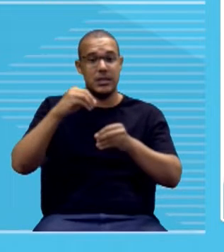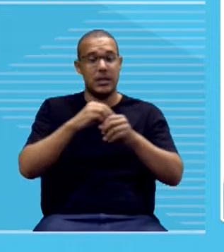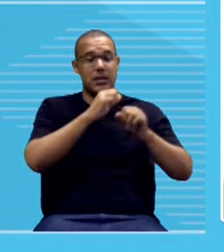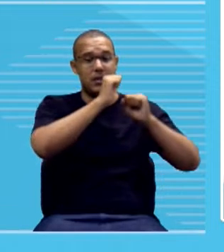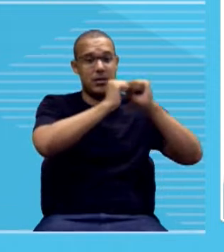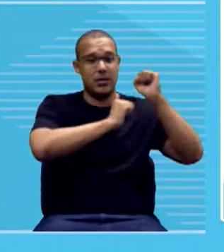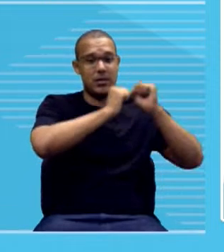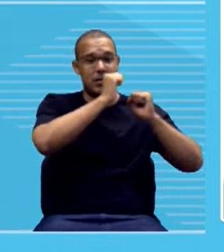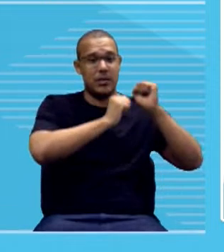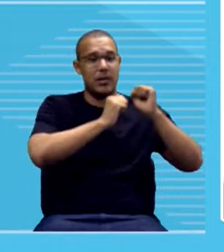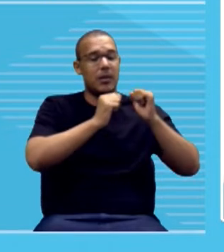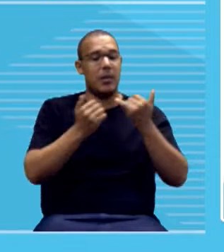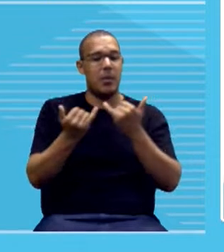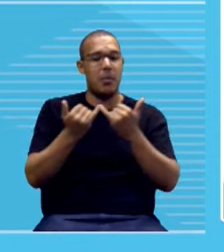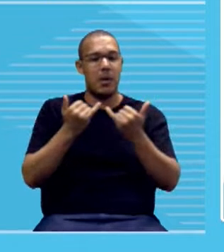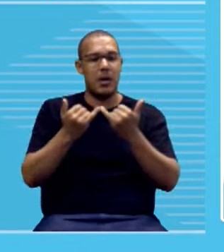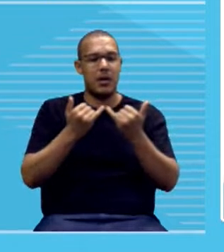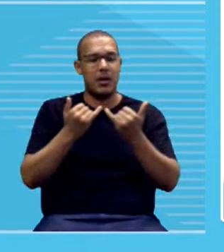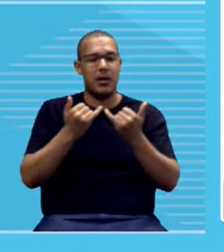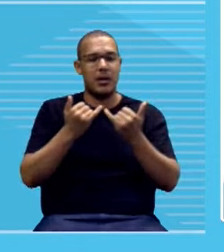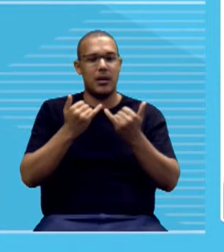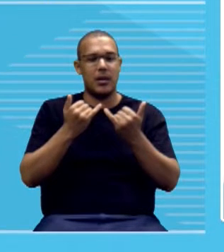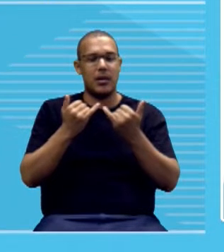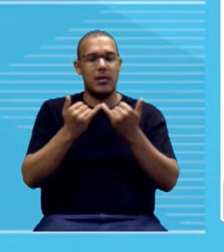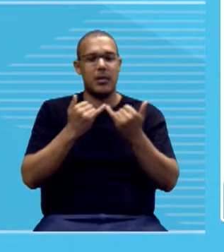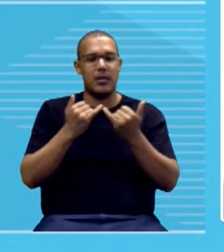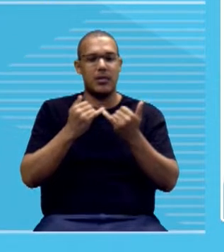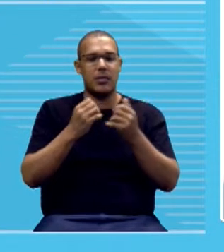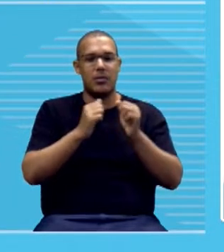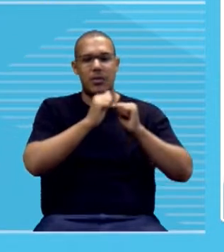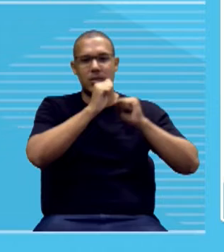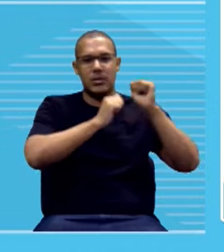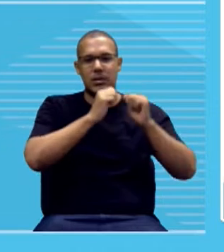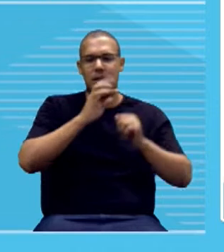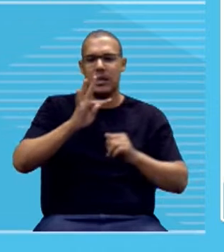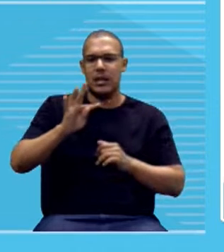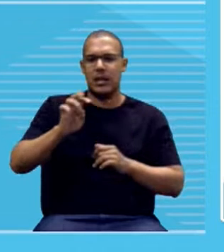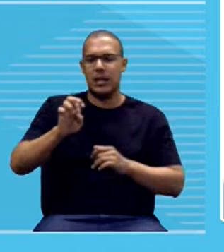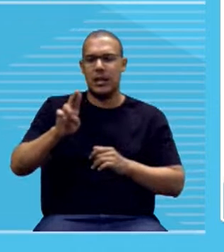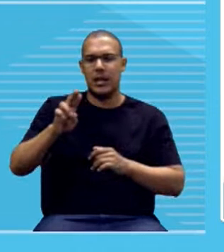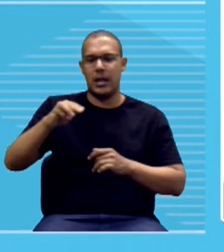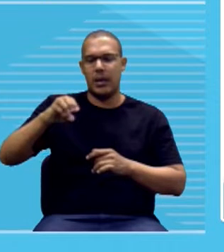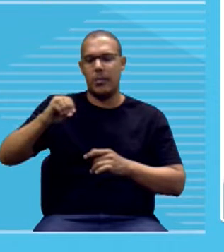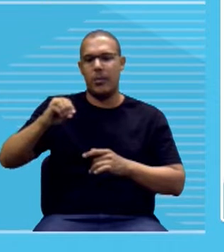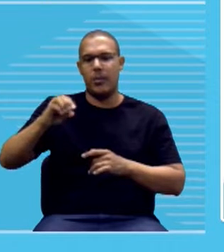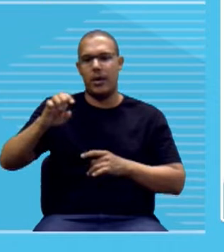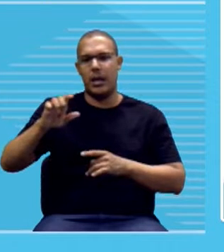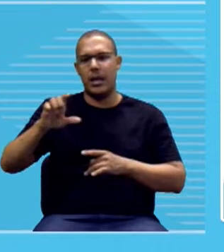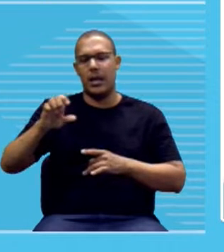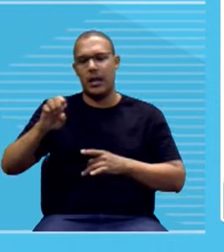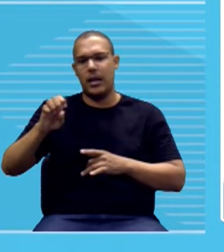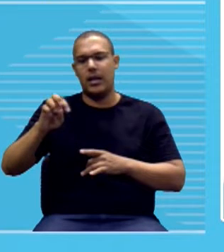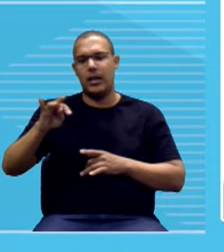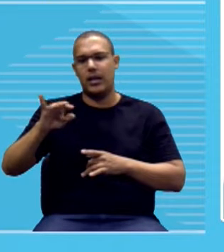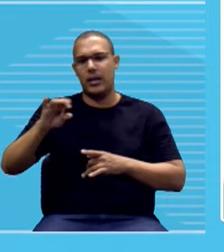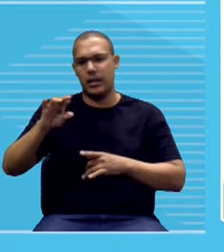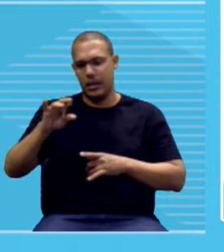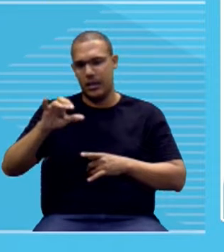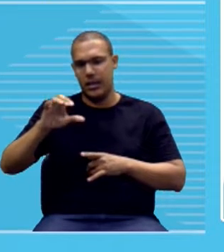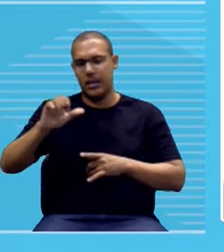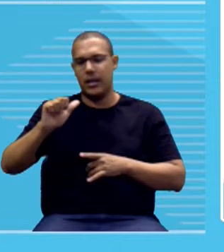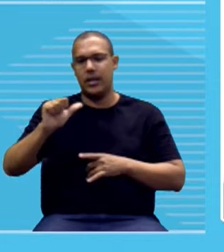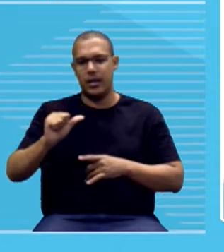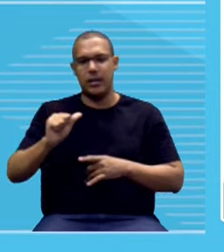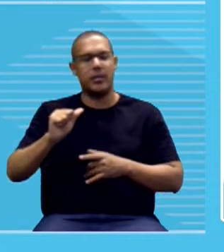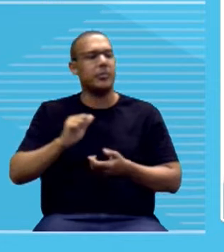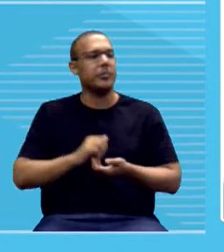parecido com a usina tradicional, termogênica, da termoelétrica que a gente fala, mas não tem queima de gás natural. Então, ele